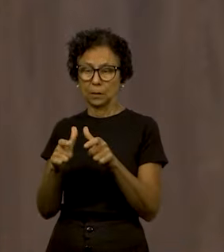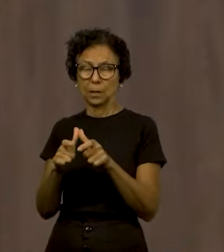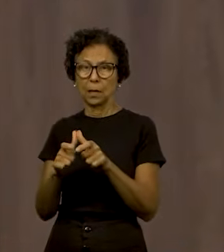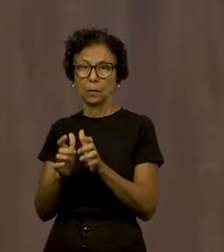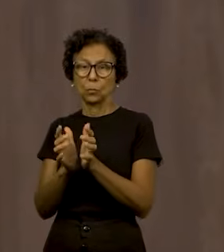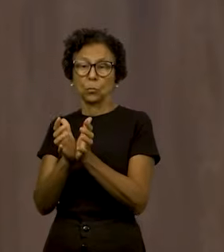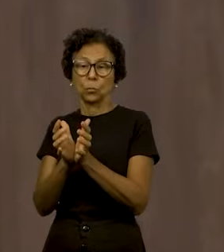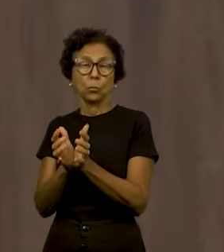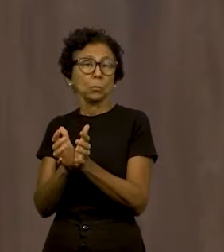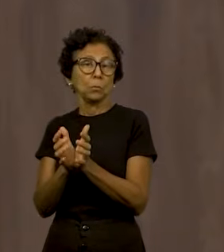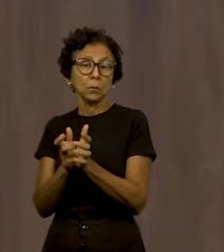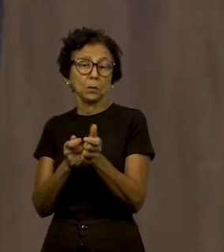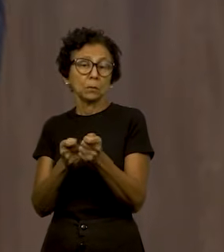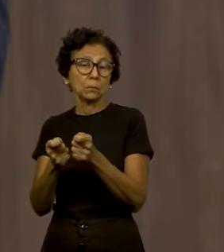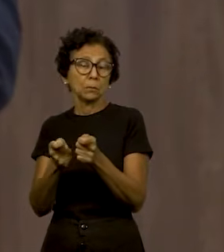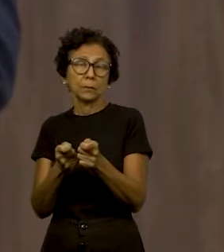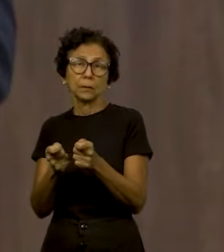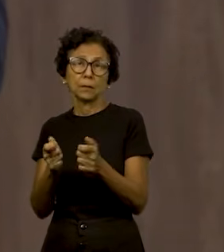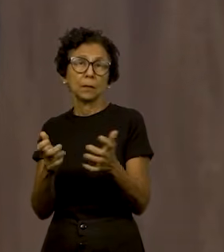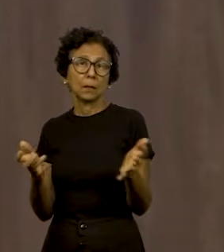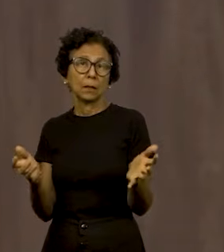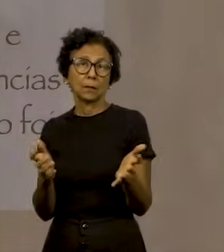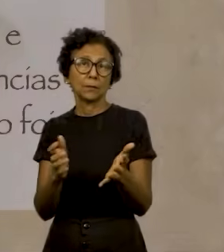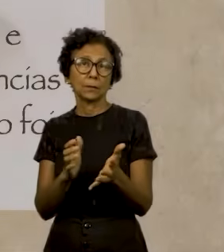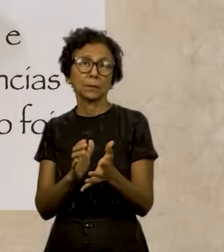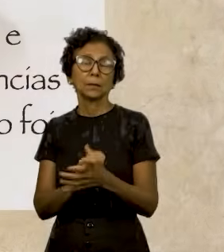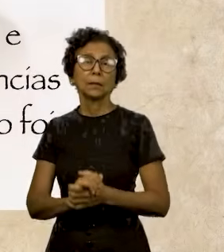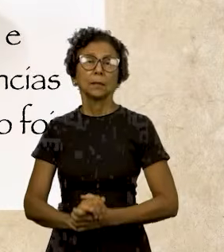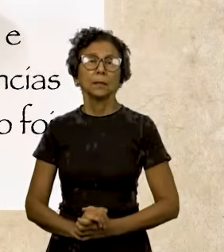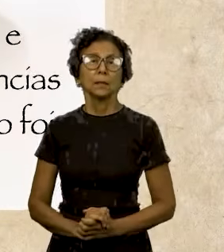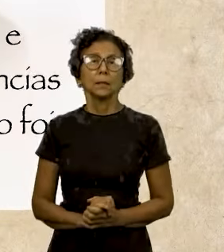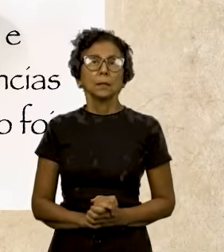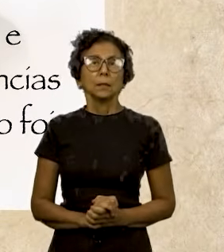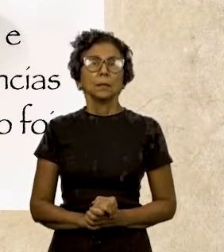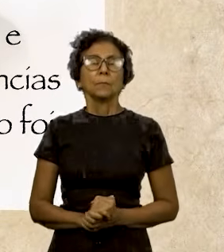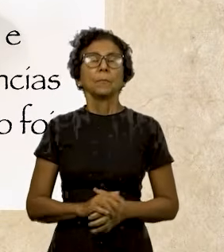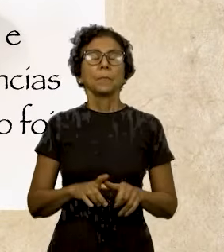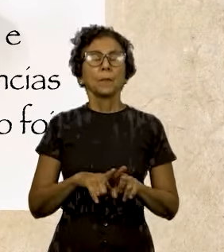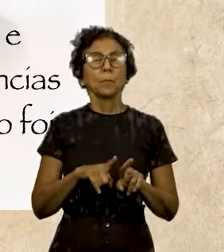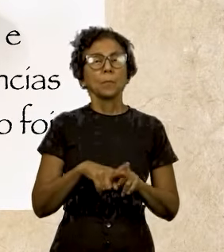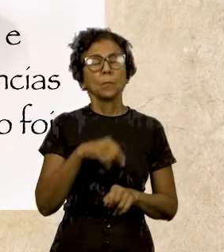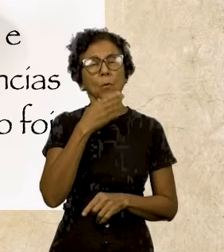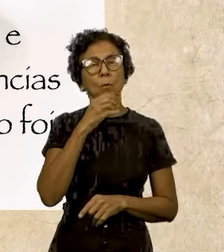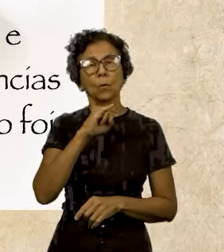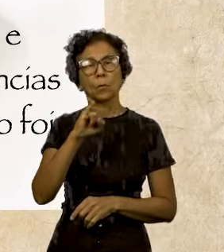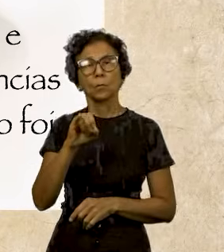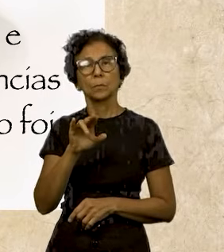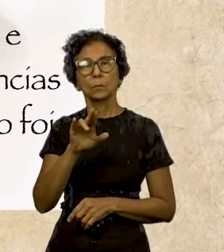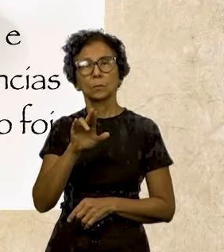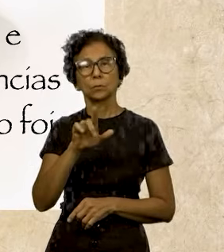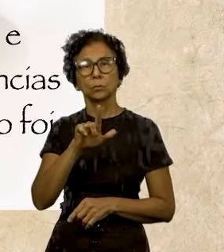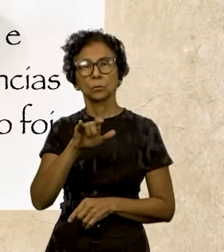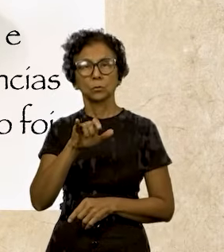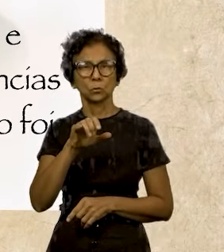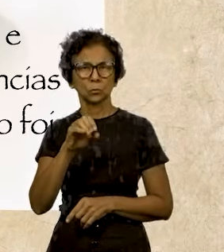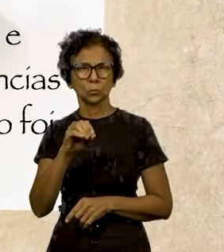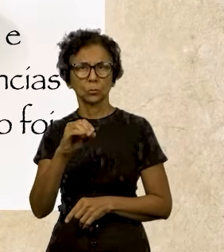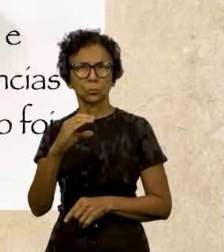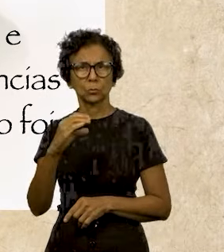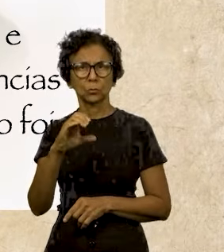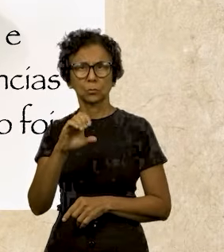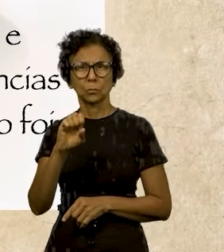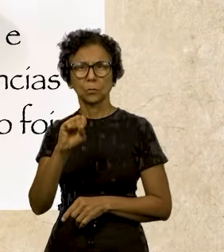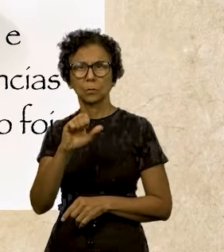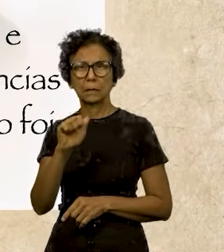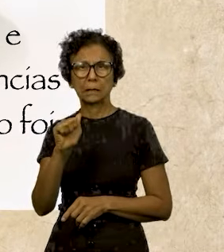eram república e quem governava eles era um triunvirato, né? O primeiro triunvirato, ali Júlio César, que é muito conhecido de todos.